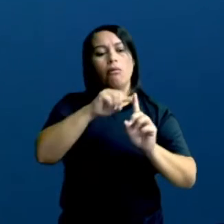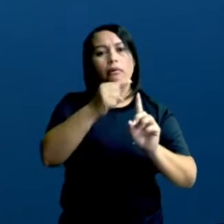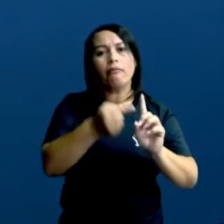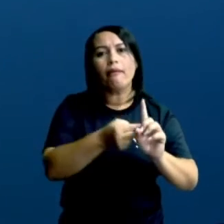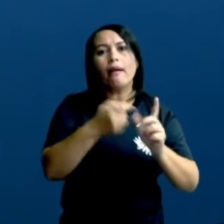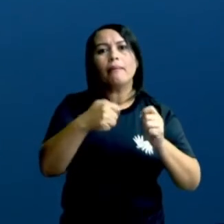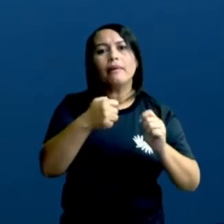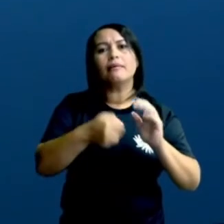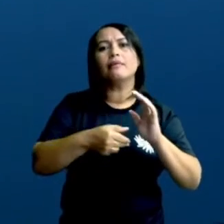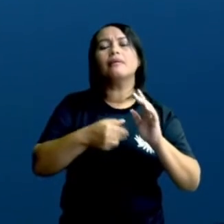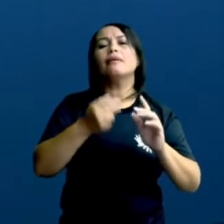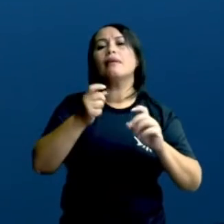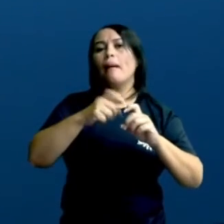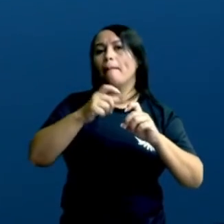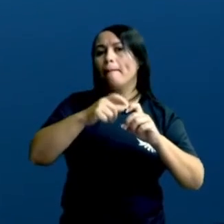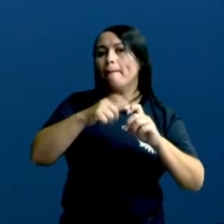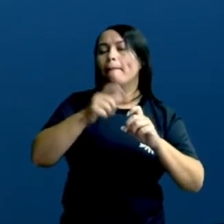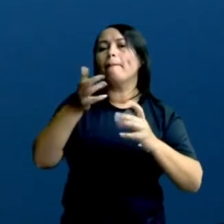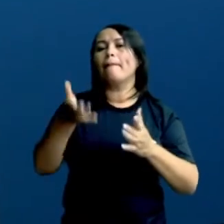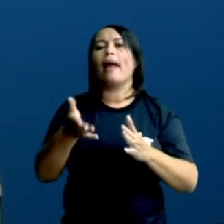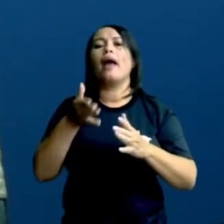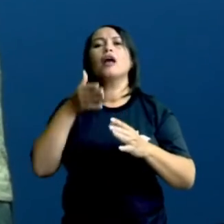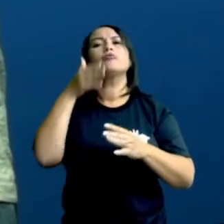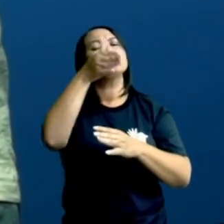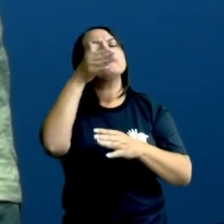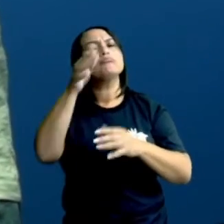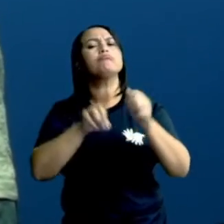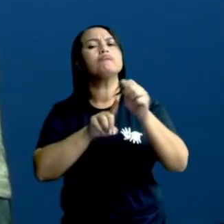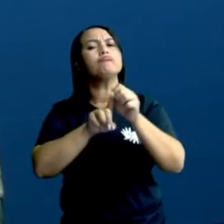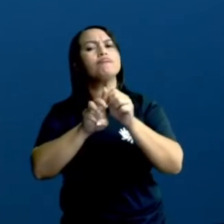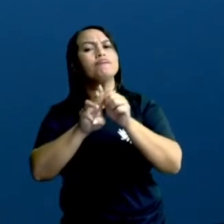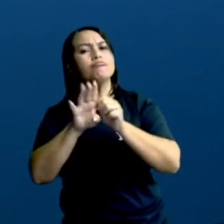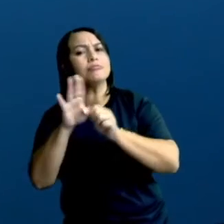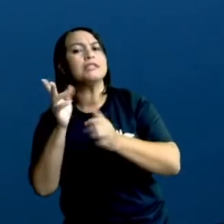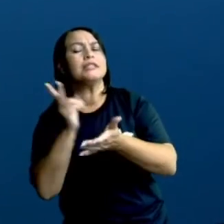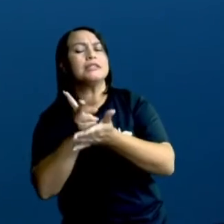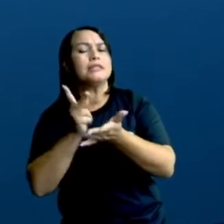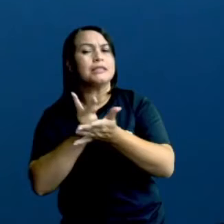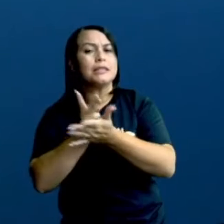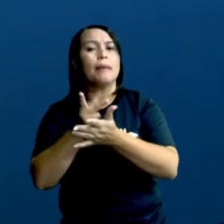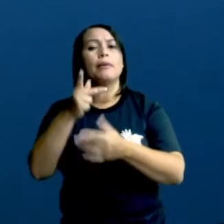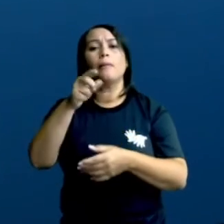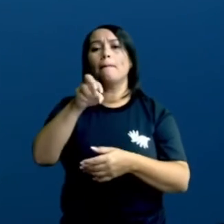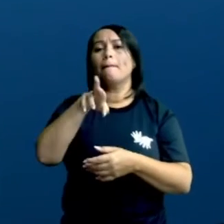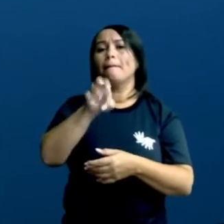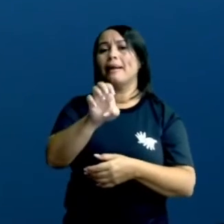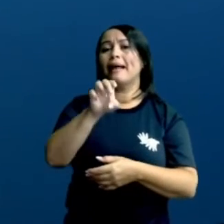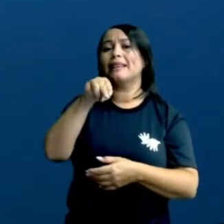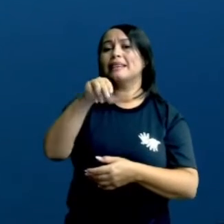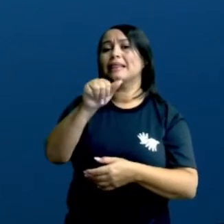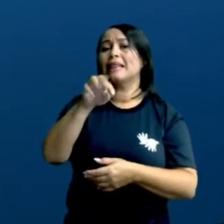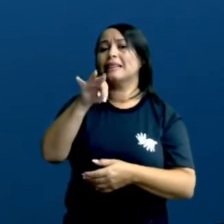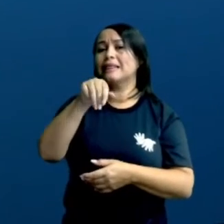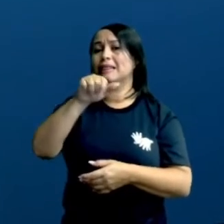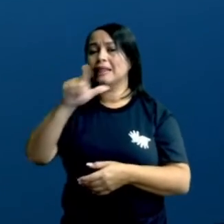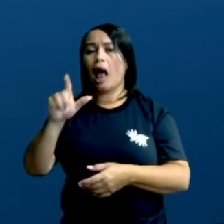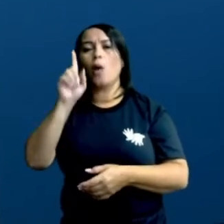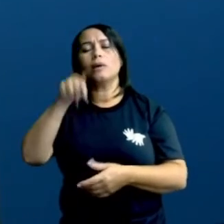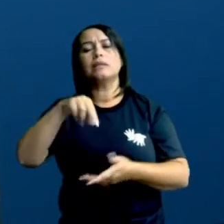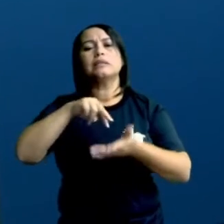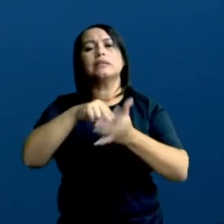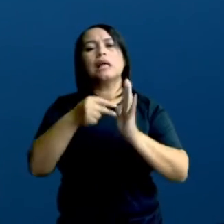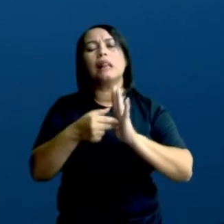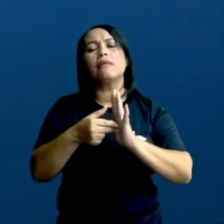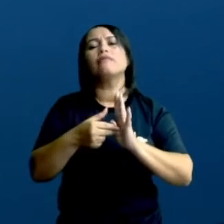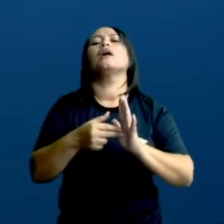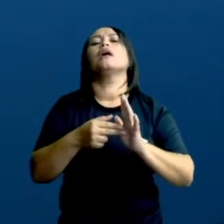é realizado, tanto em Vitória e Santo Antão como em todo o mundo, o pré-natal ele tem um desses exames que